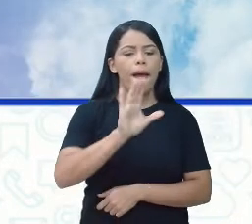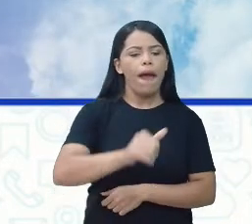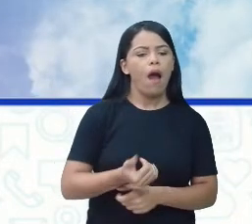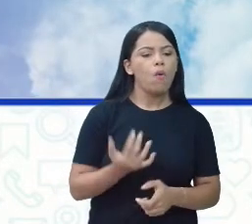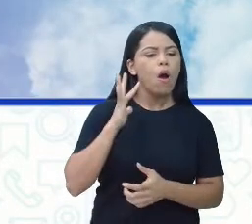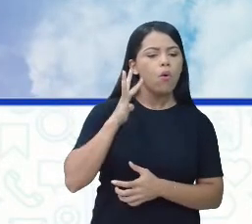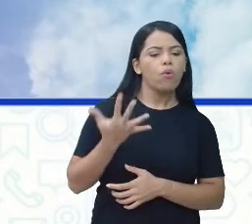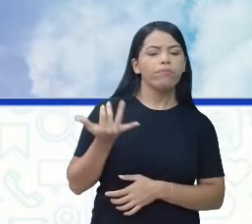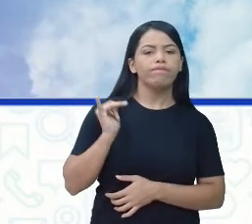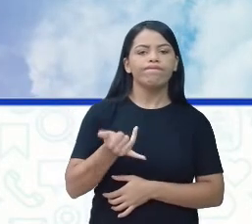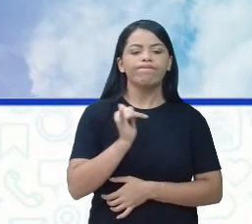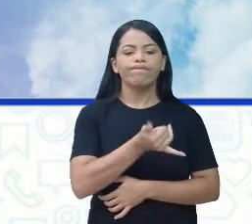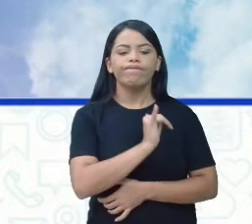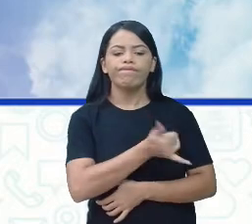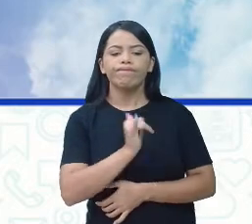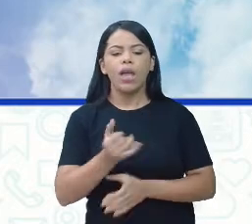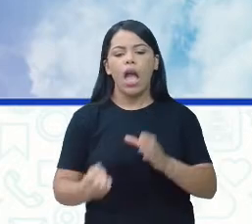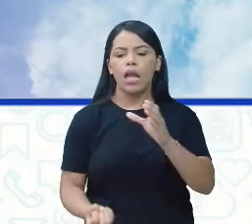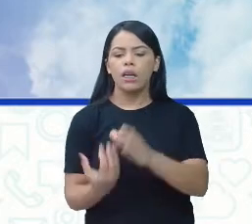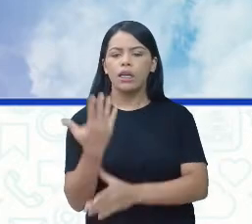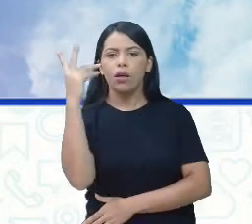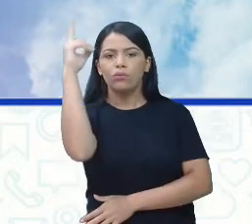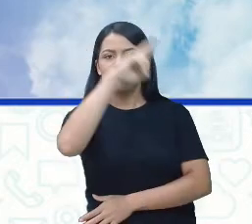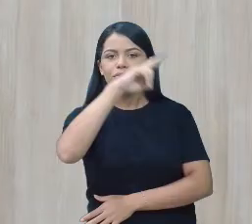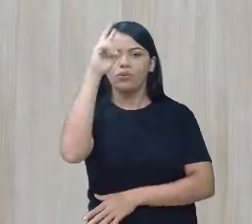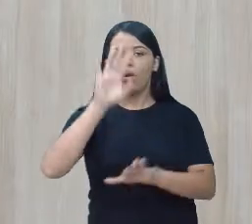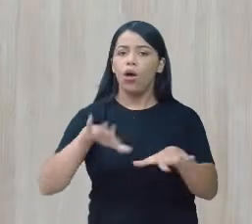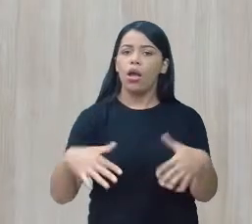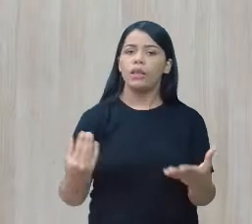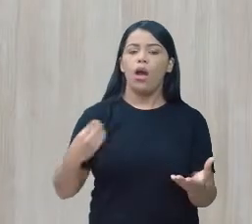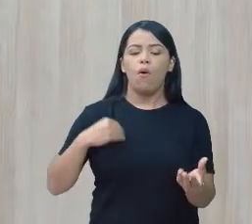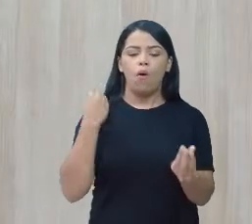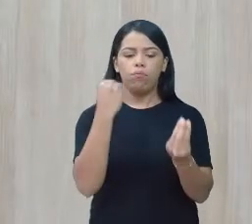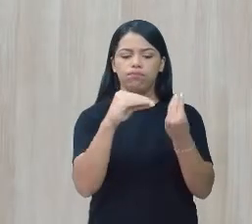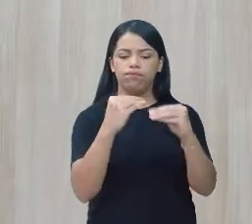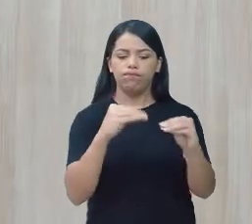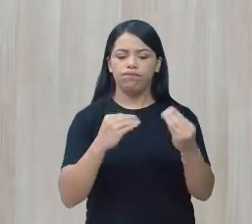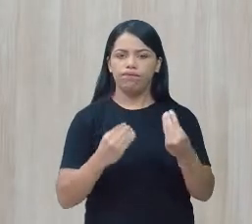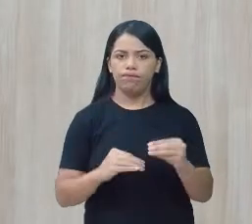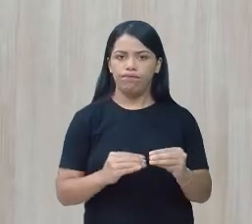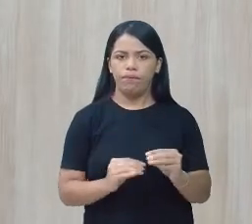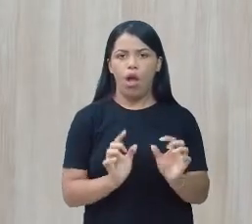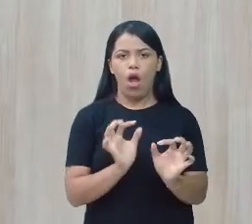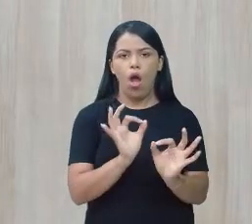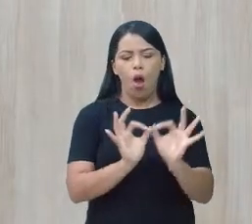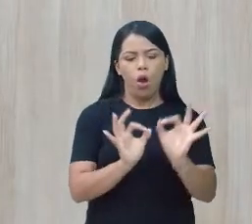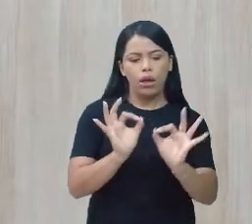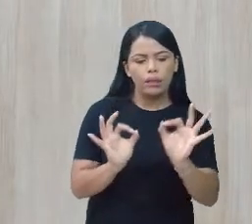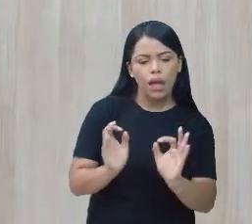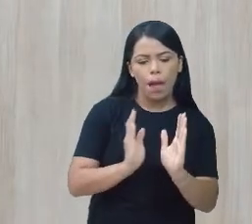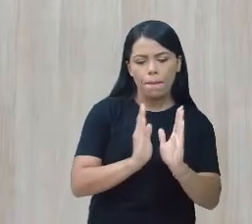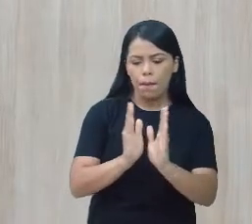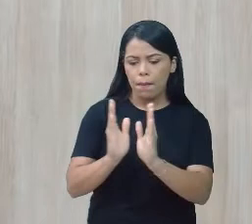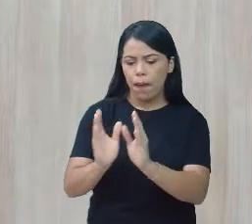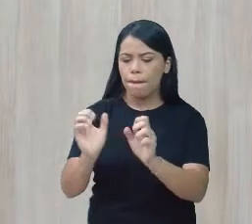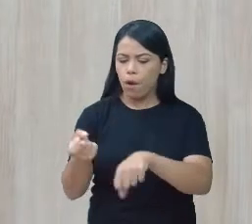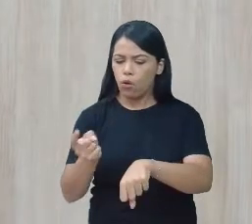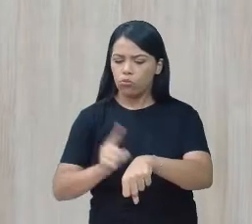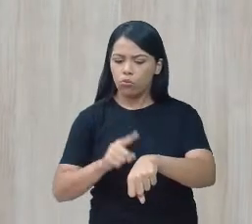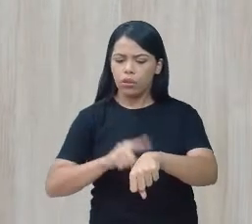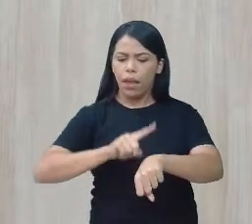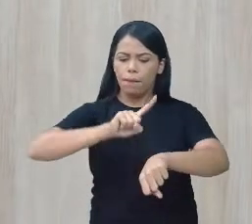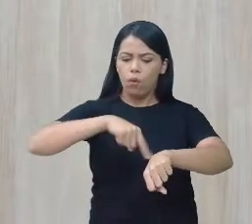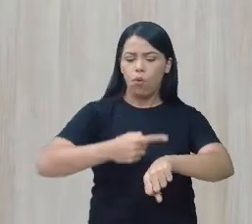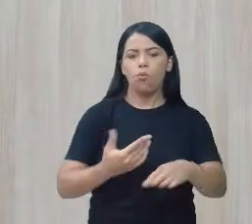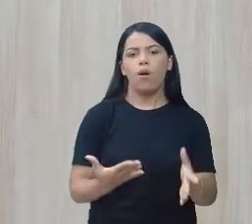encadeados, criando assim uma história. Ou seja, eu coloco vários acontecimentos em uma ordem, pode ser cronológico ou não, tá certo?